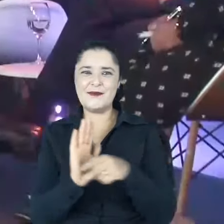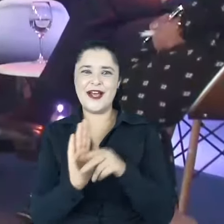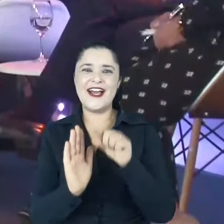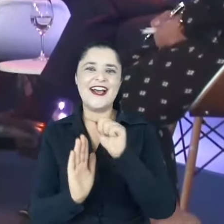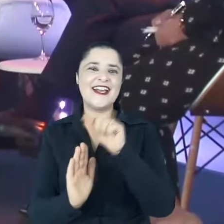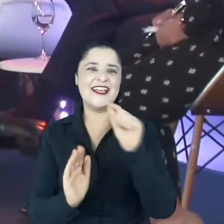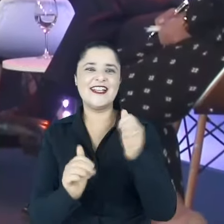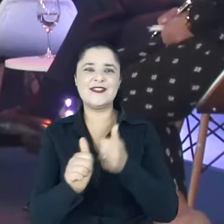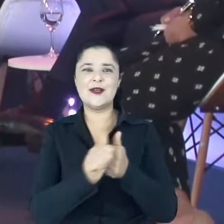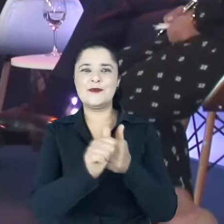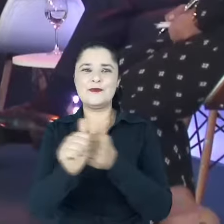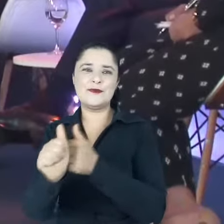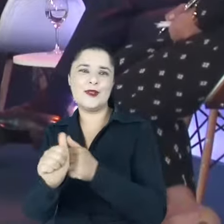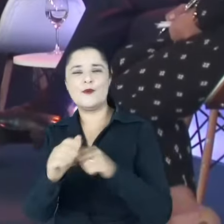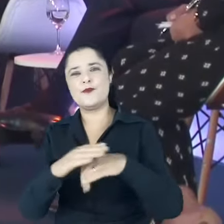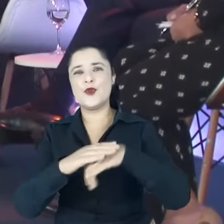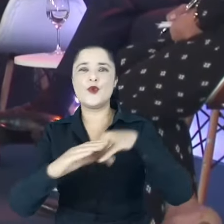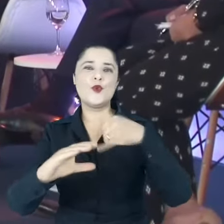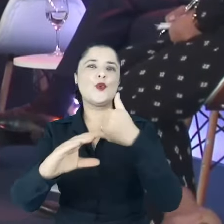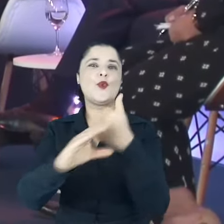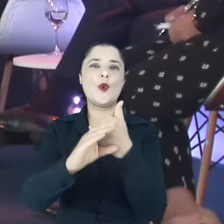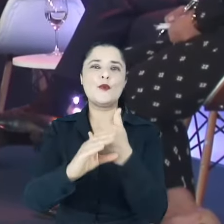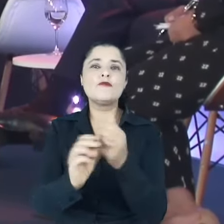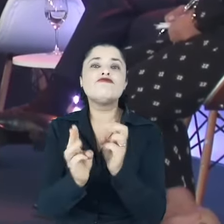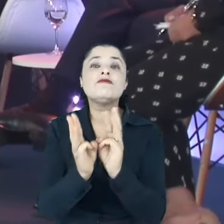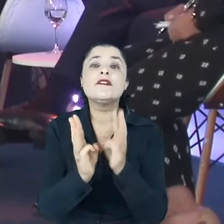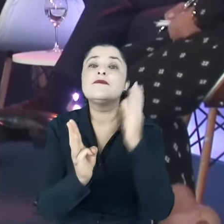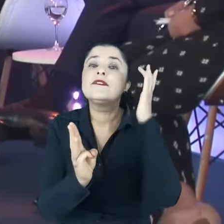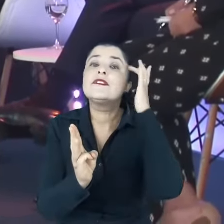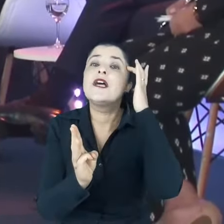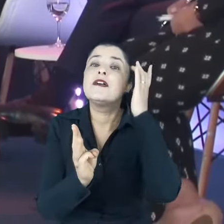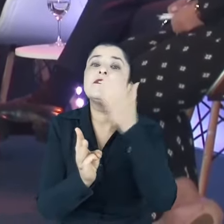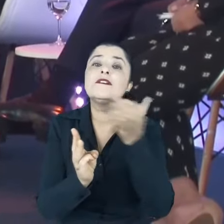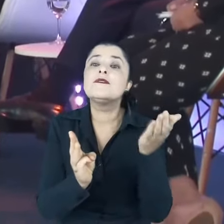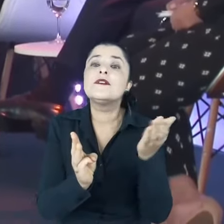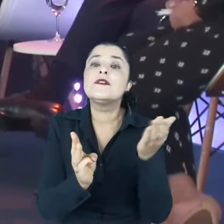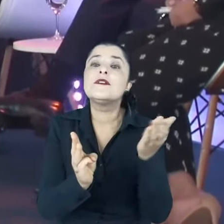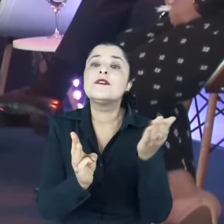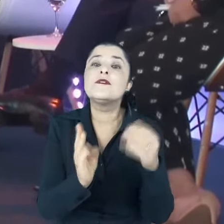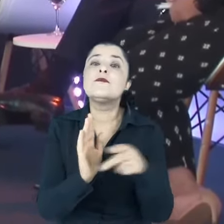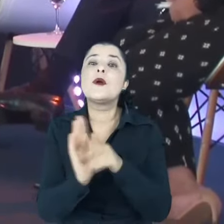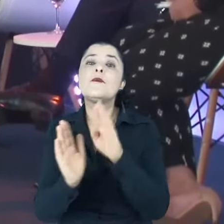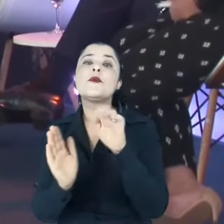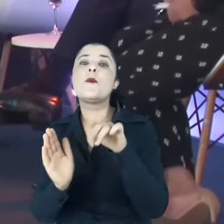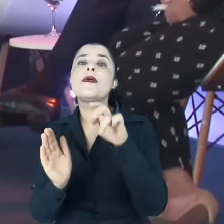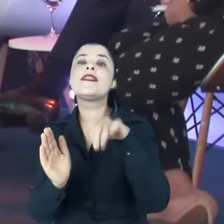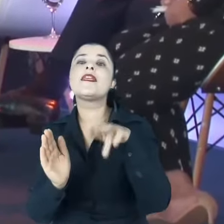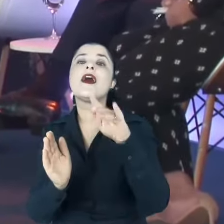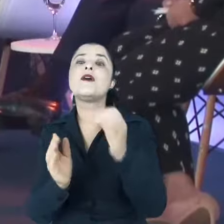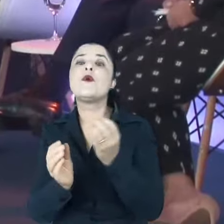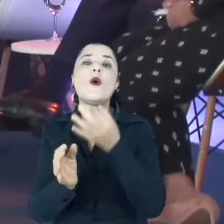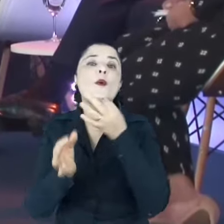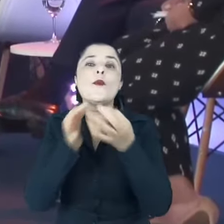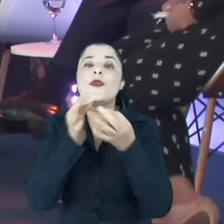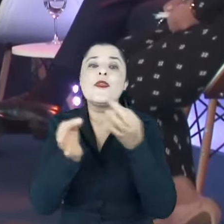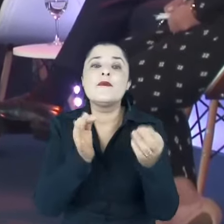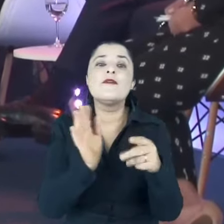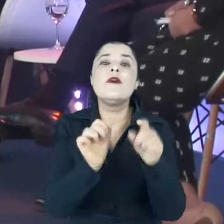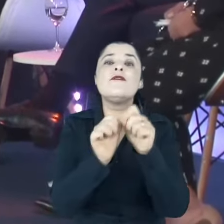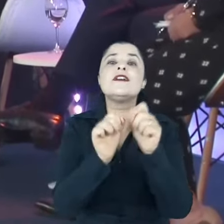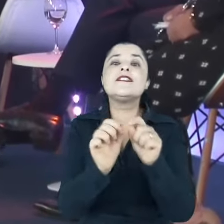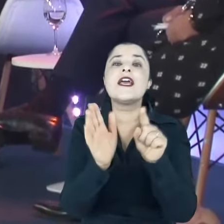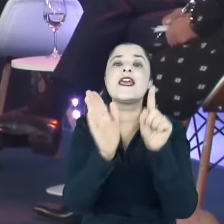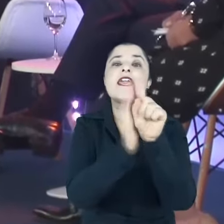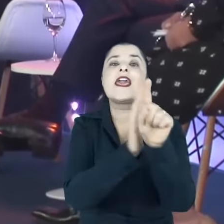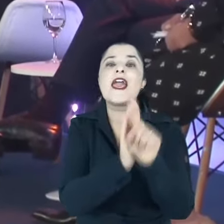YouTube, manda para a gente no chat como é que vocês acham que a gente deve chamar o biometano a partir de agora. Boa. Vamos fazer um branding agora, um marketing vivo,